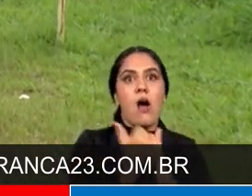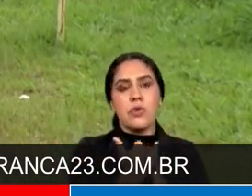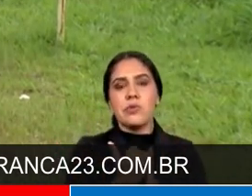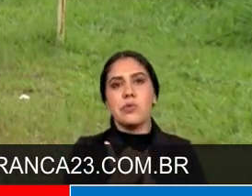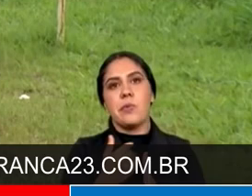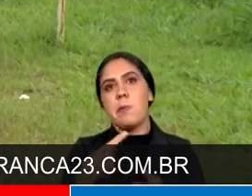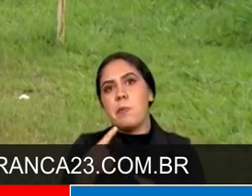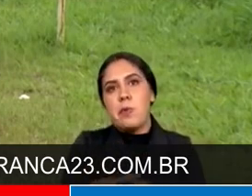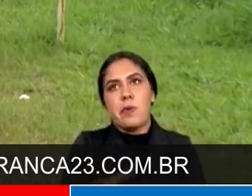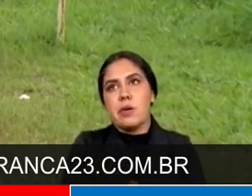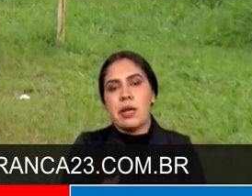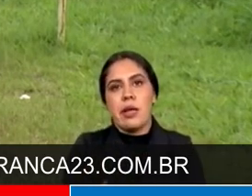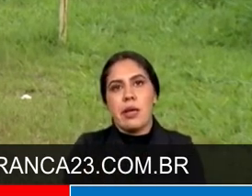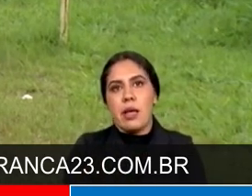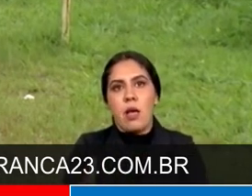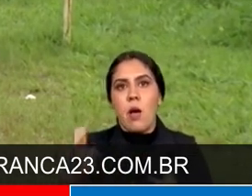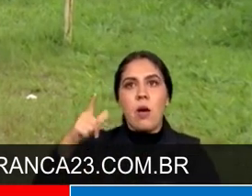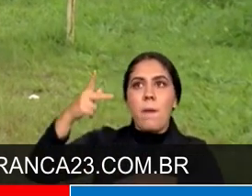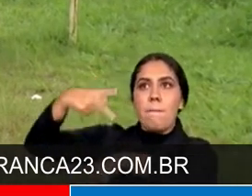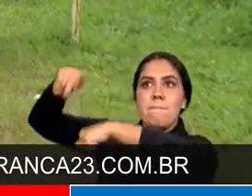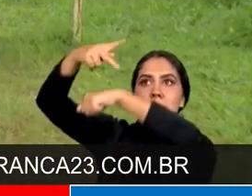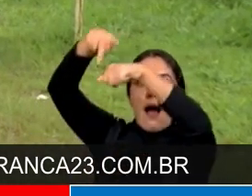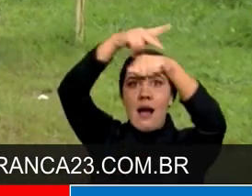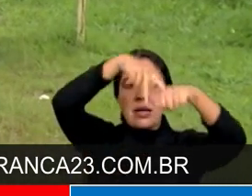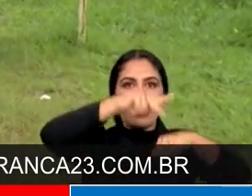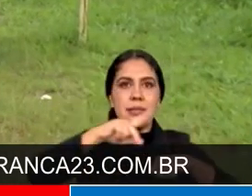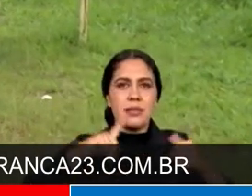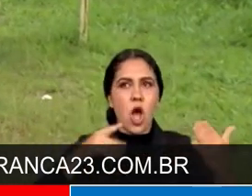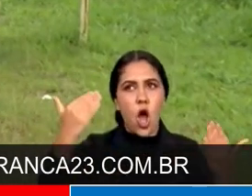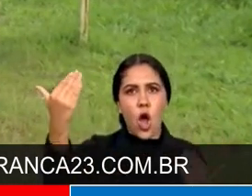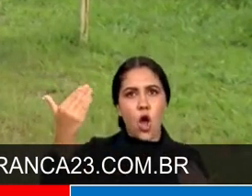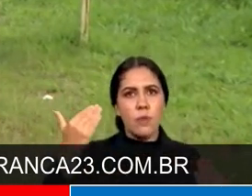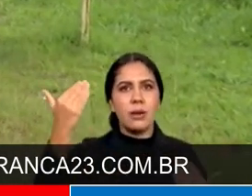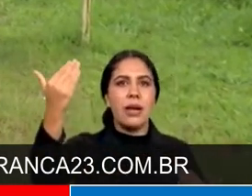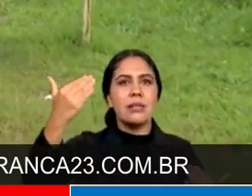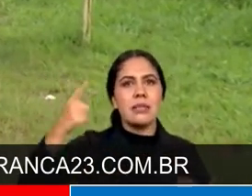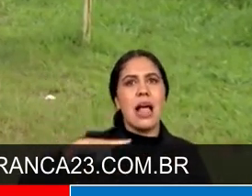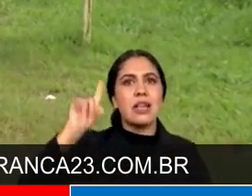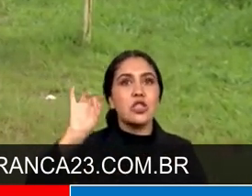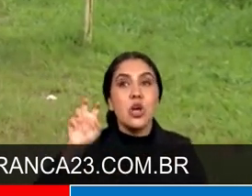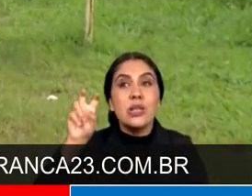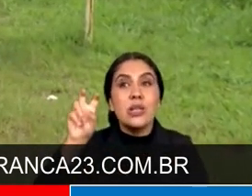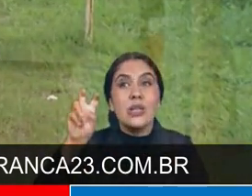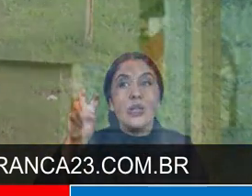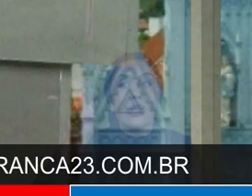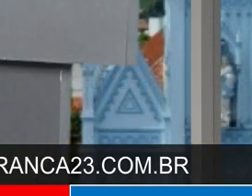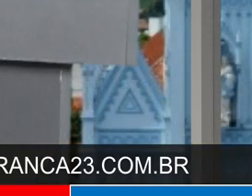porque os países desenvolvidos, essa taxa é em torno de 5 para baixo, né?